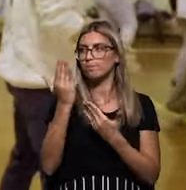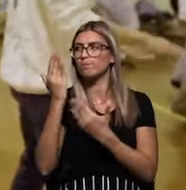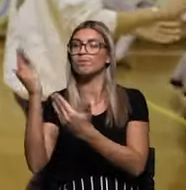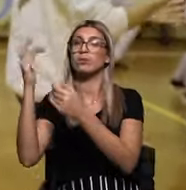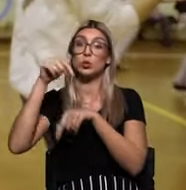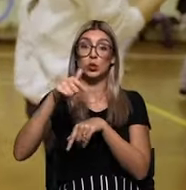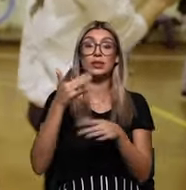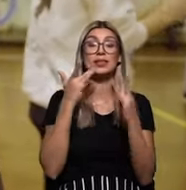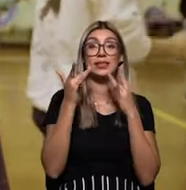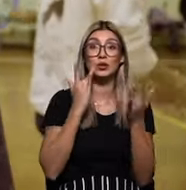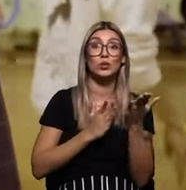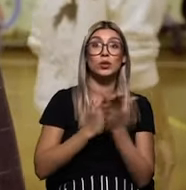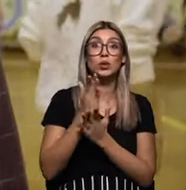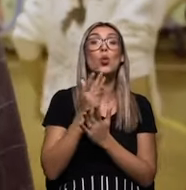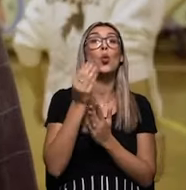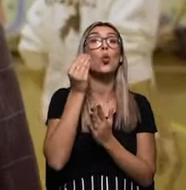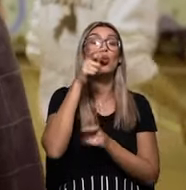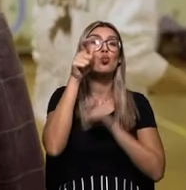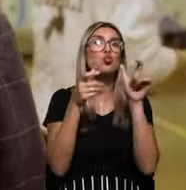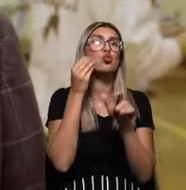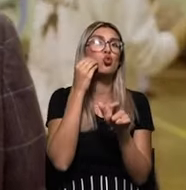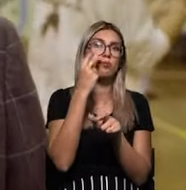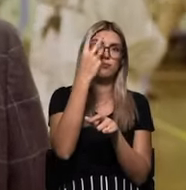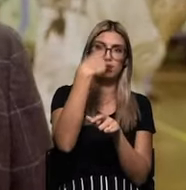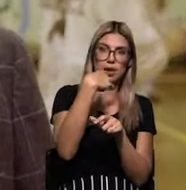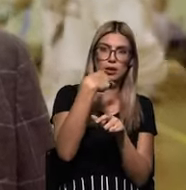por pessoas cegas ou ambliopes.